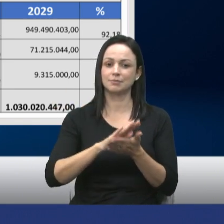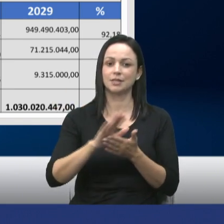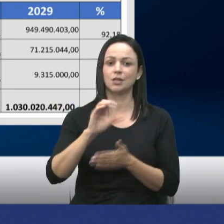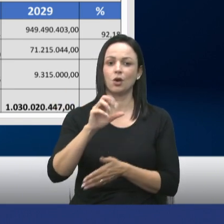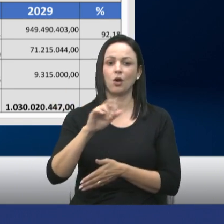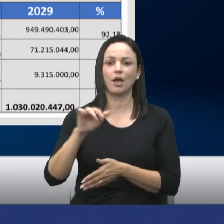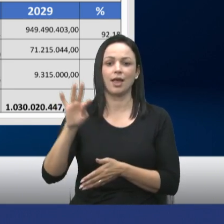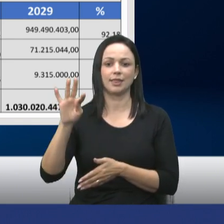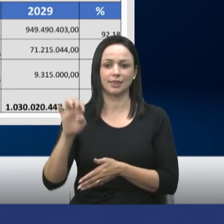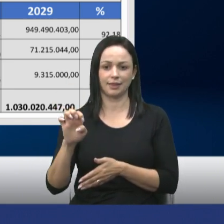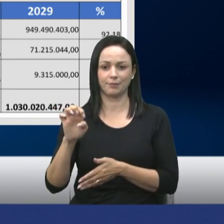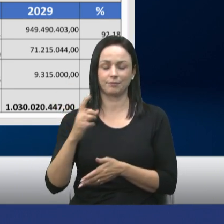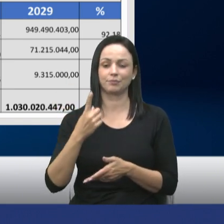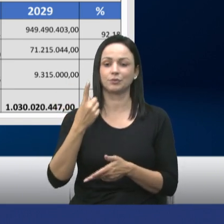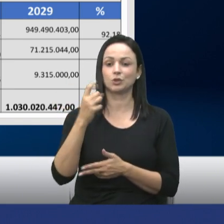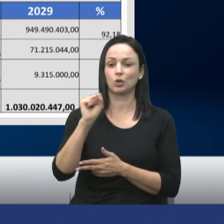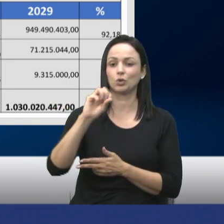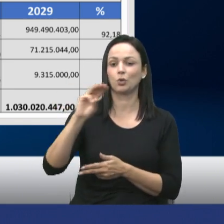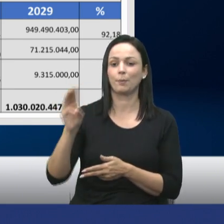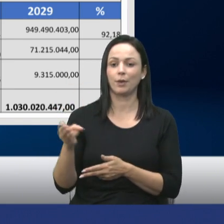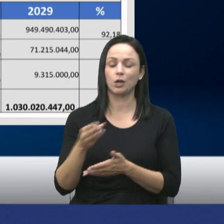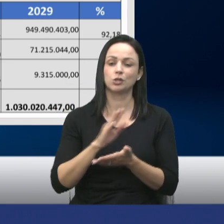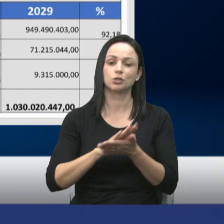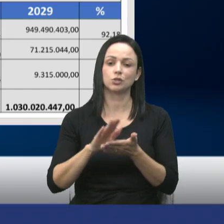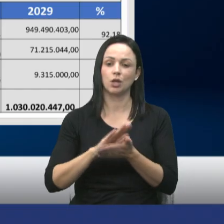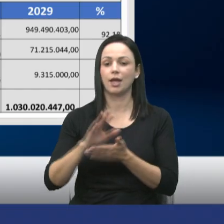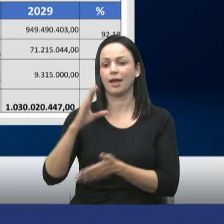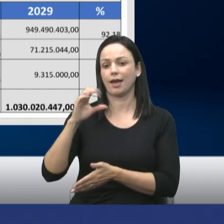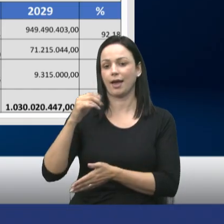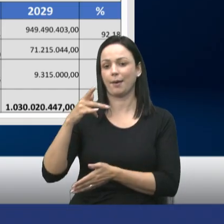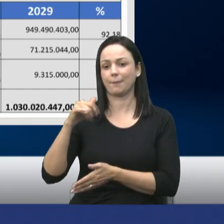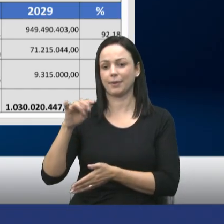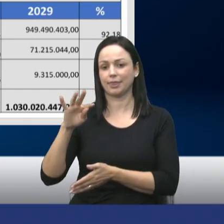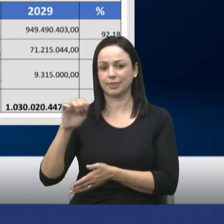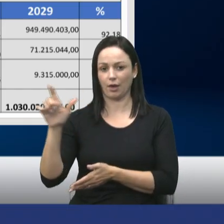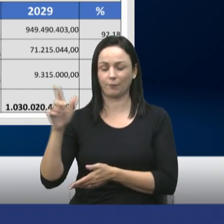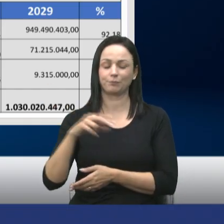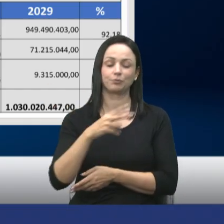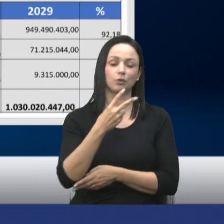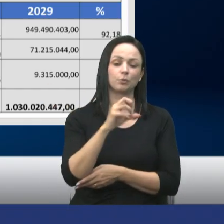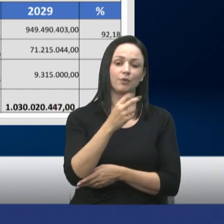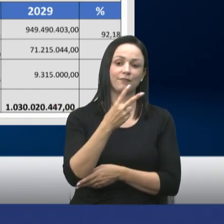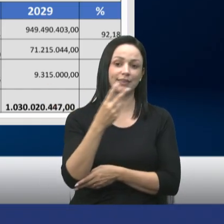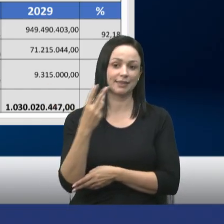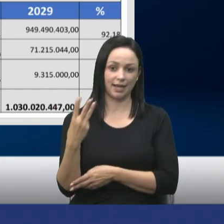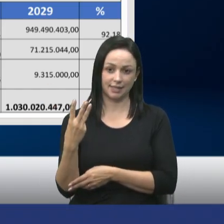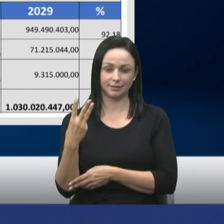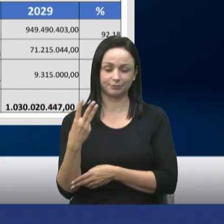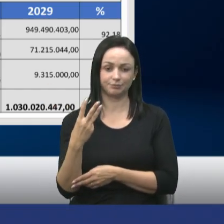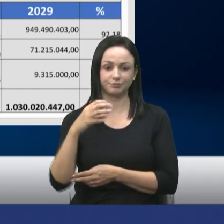correntes e 18 milhões com despesas de capital. 2023,